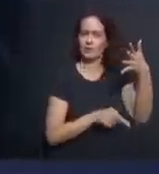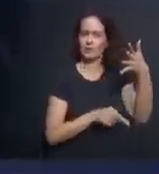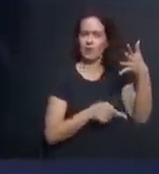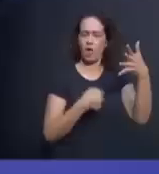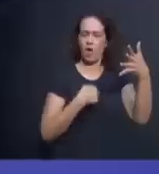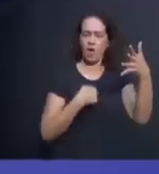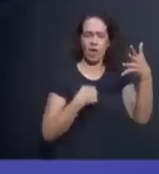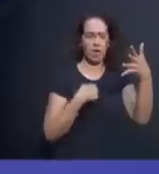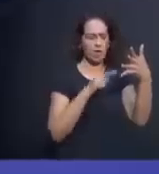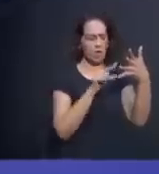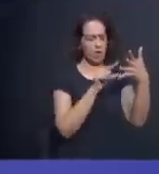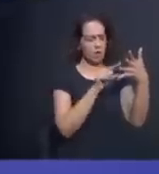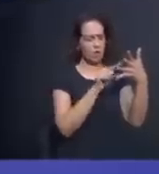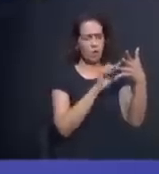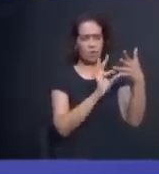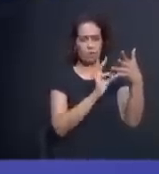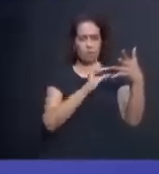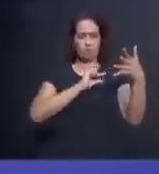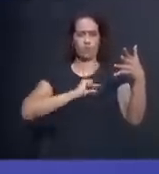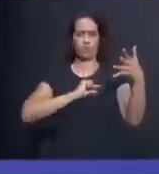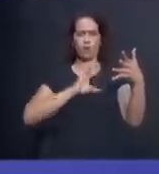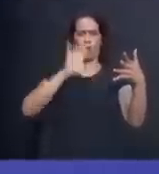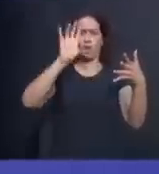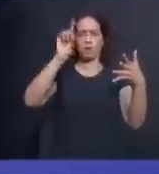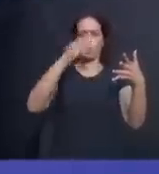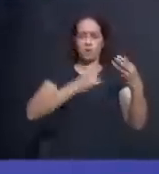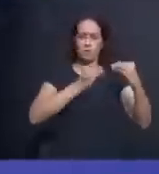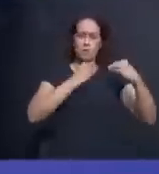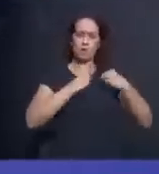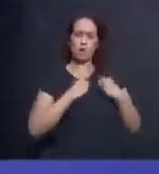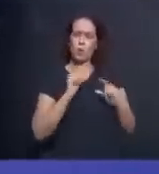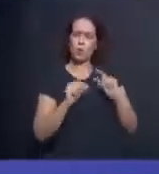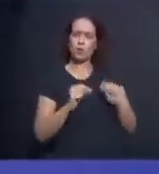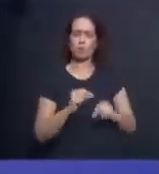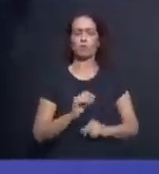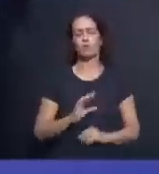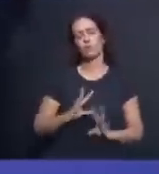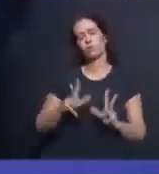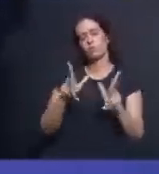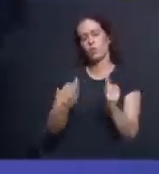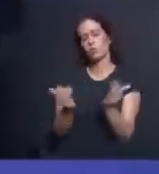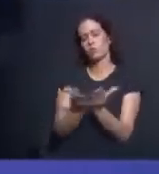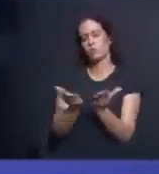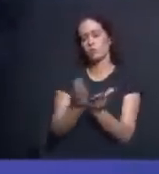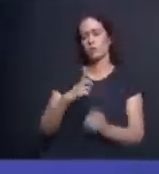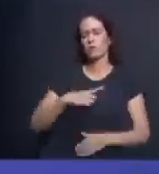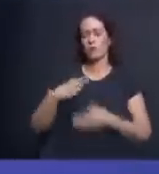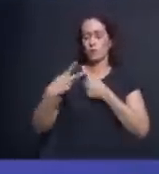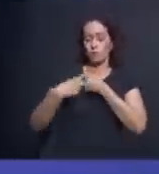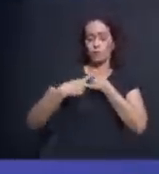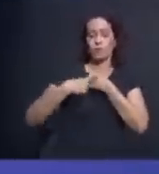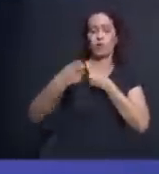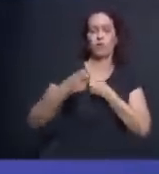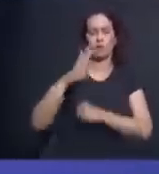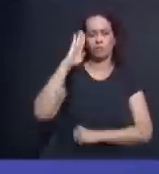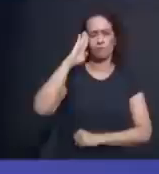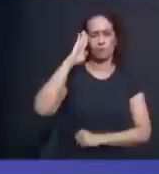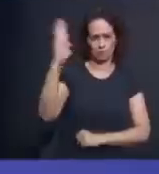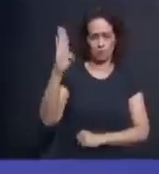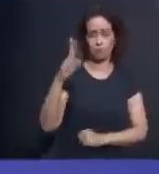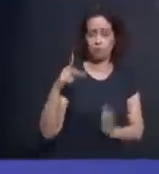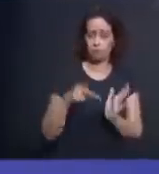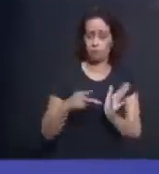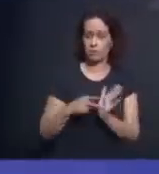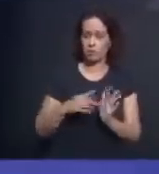vida? Todo cristão tem um chamado principal, e você precisa descobrir qual é. É verdade